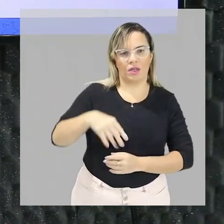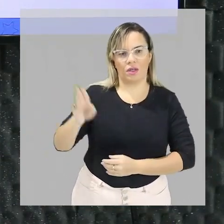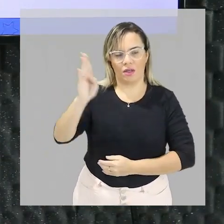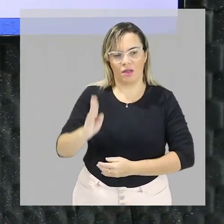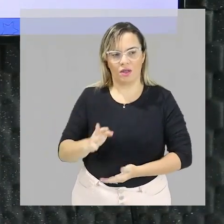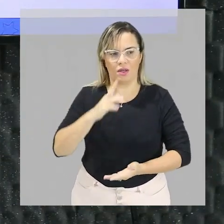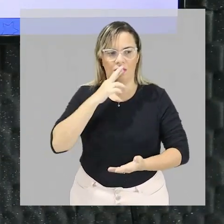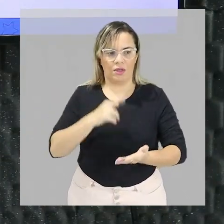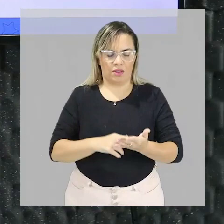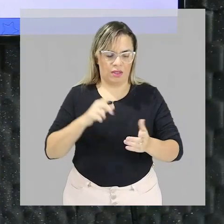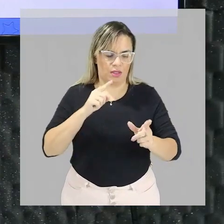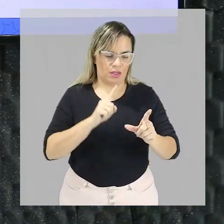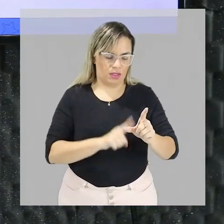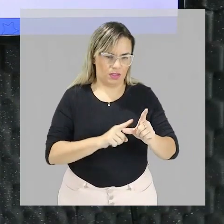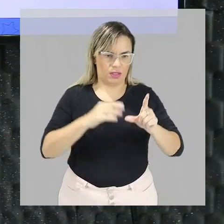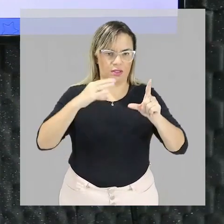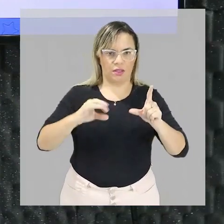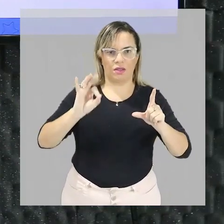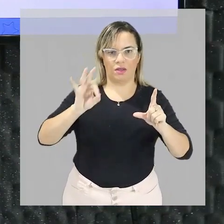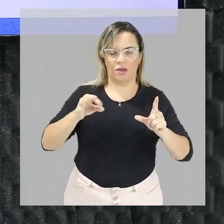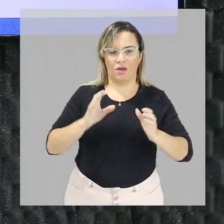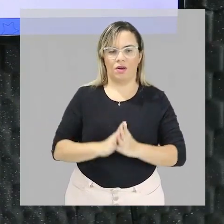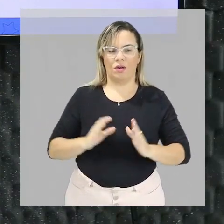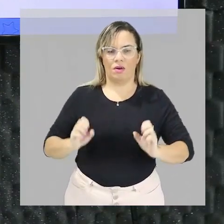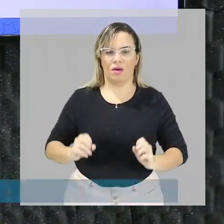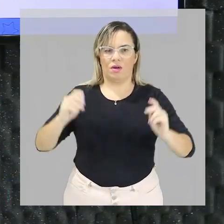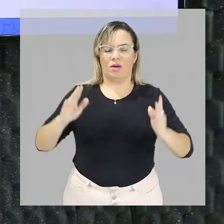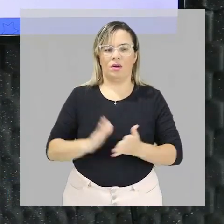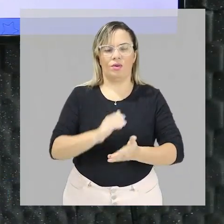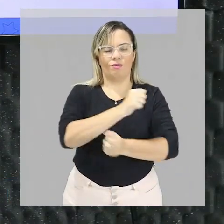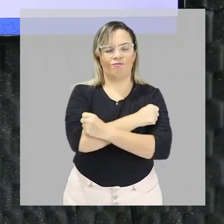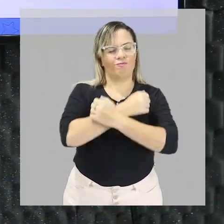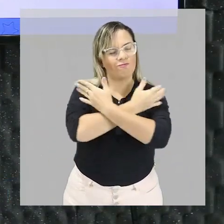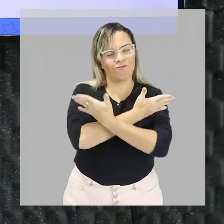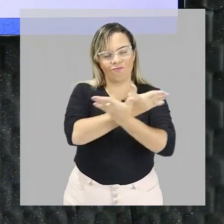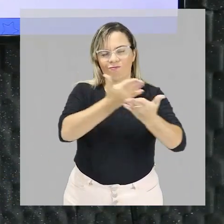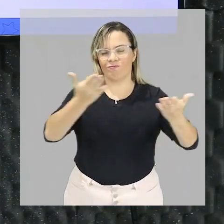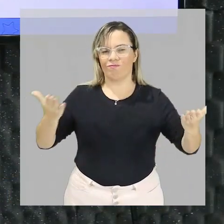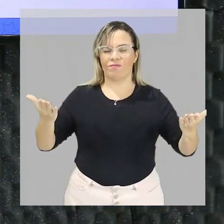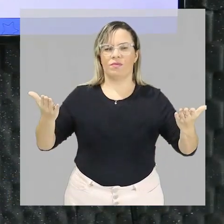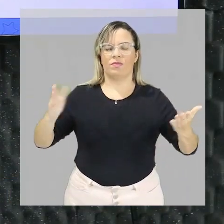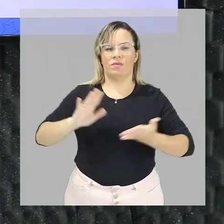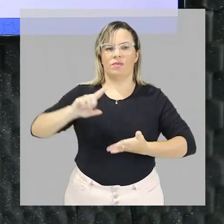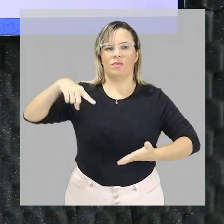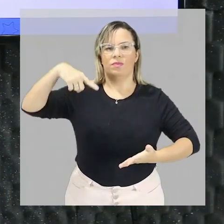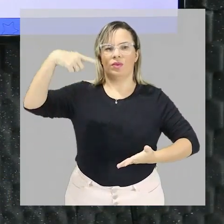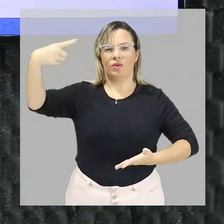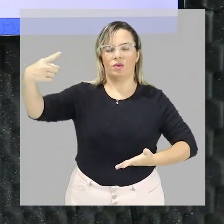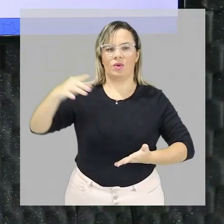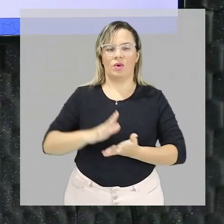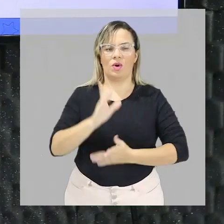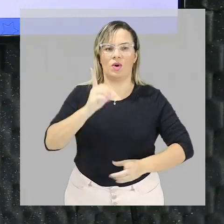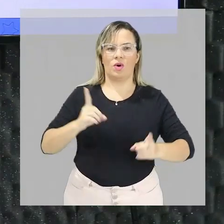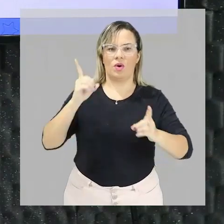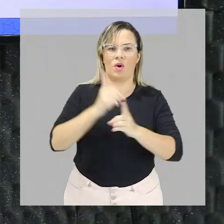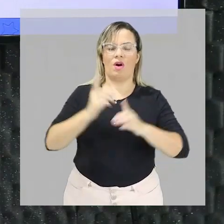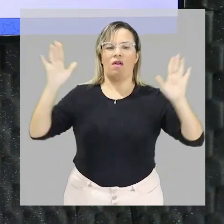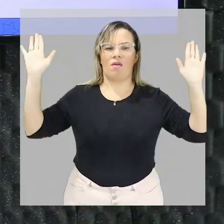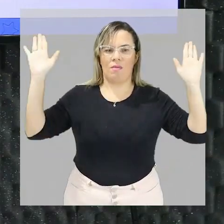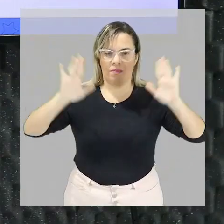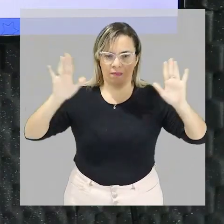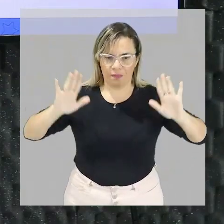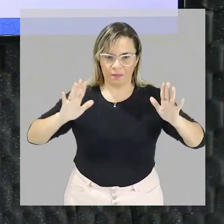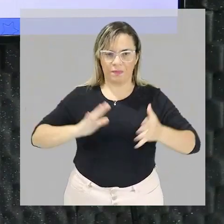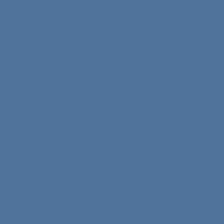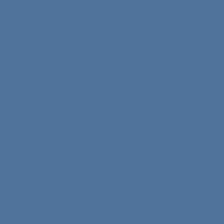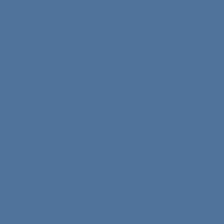C de casa, ok? Beleza? Galera, um grande abraço, e até o nosso próximo encontro. Valeu!